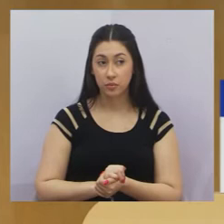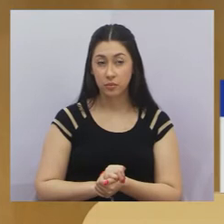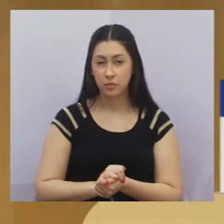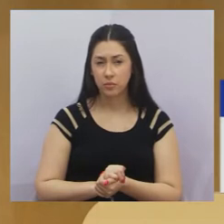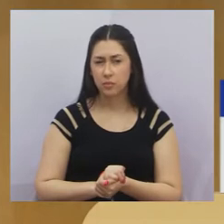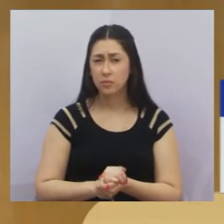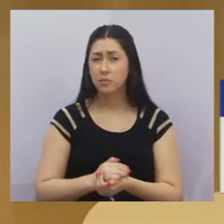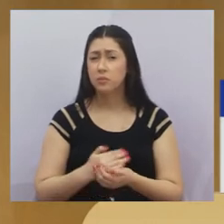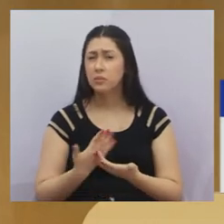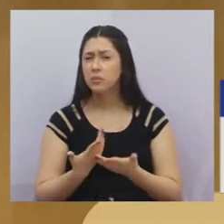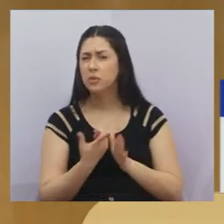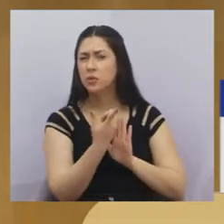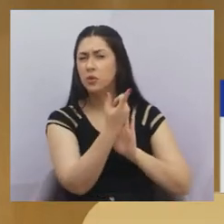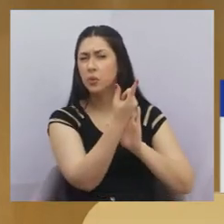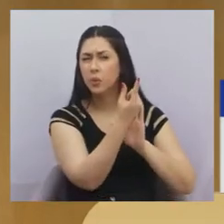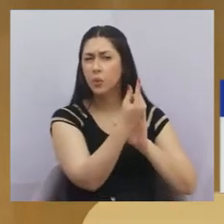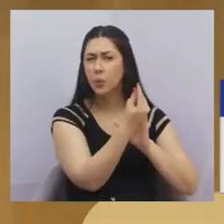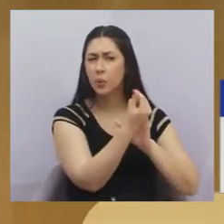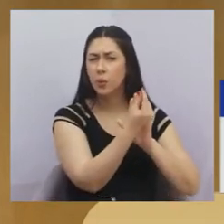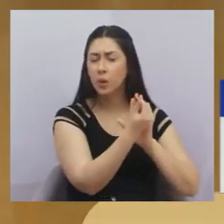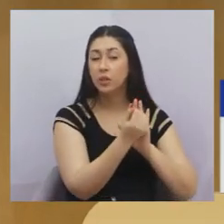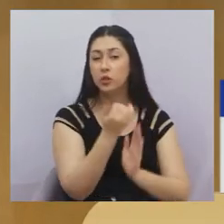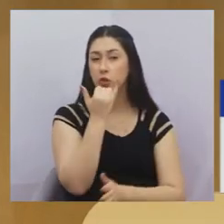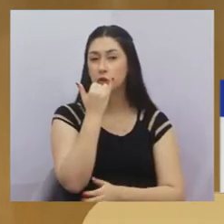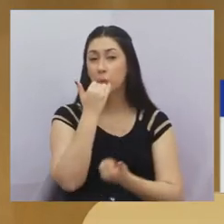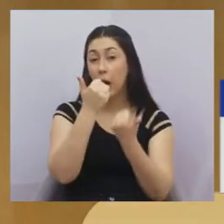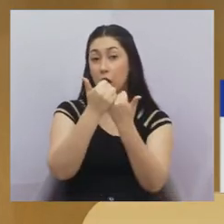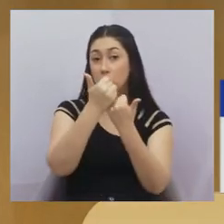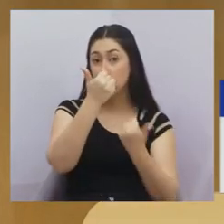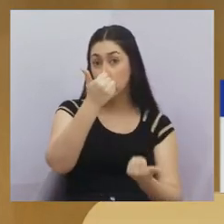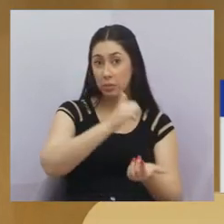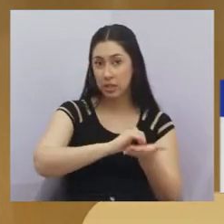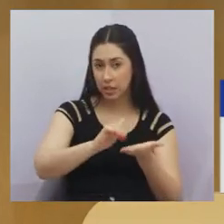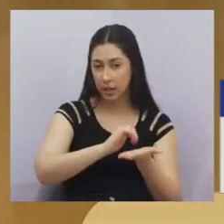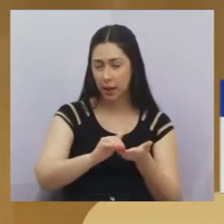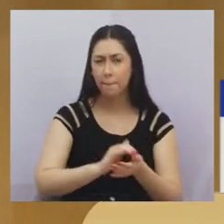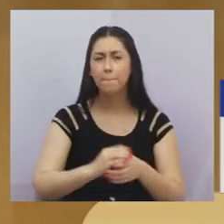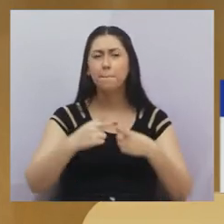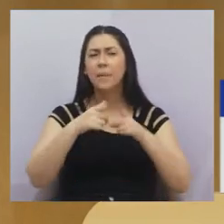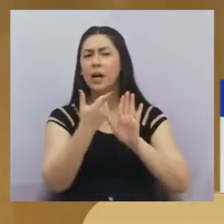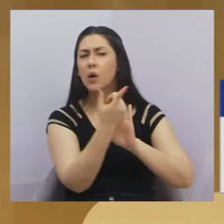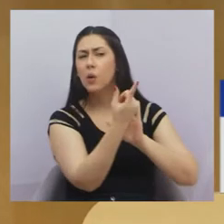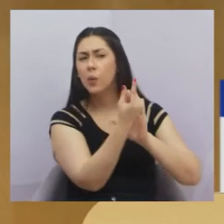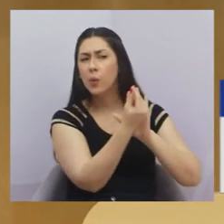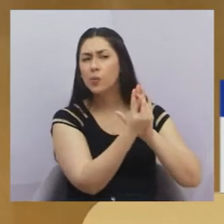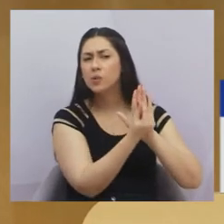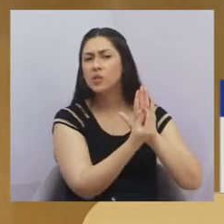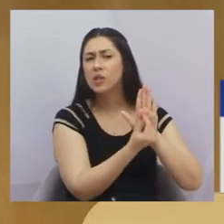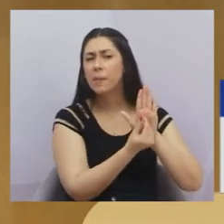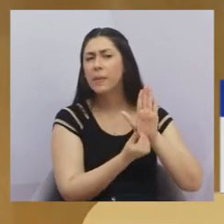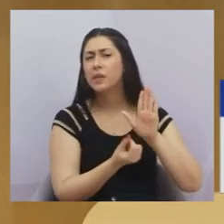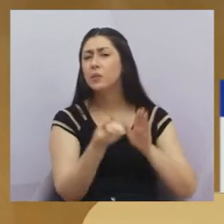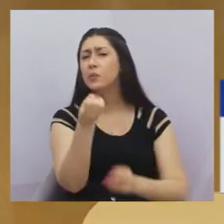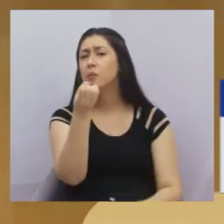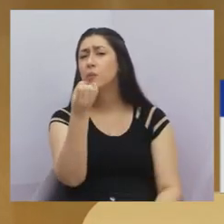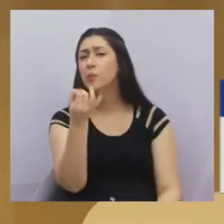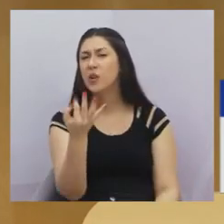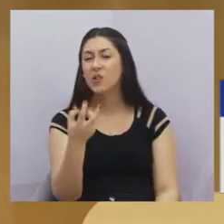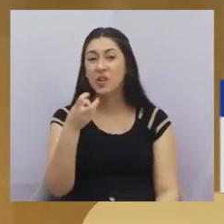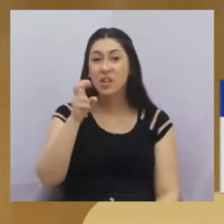será o orçamento de uma subsecretaria com salários que vão custar aos cofres públicos cerca